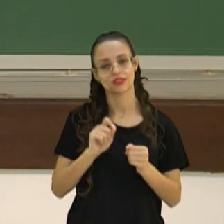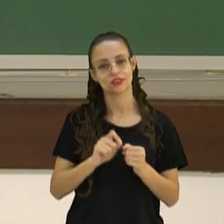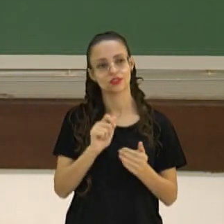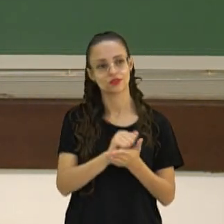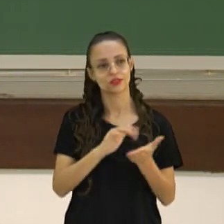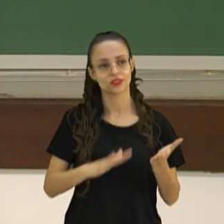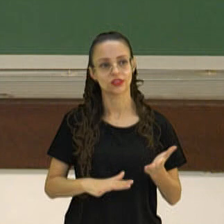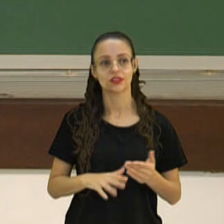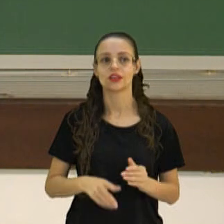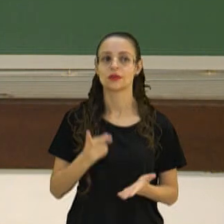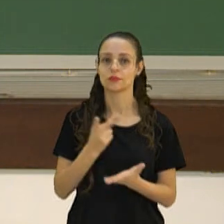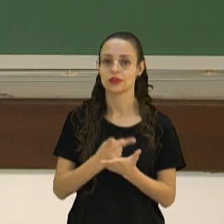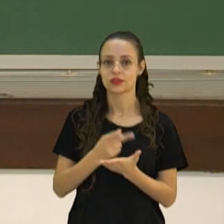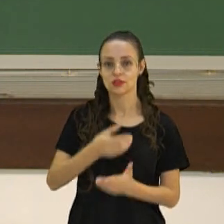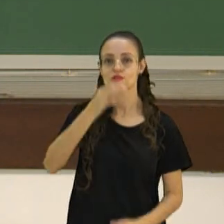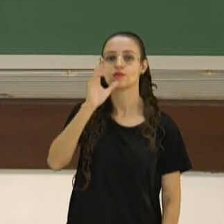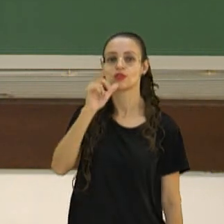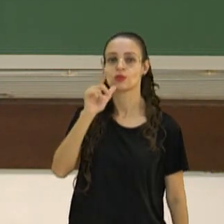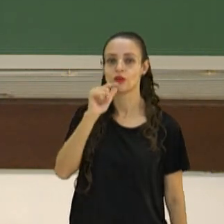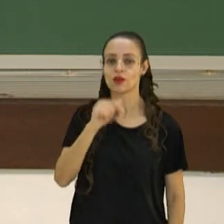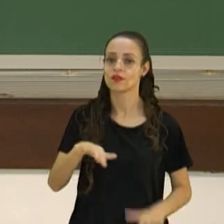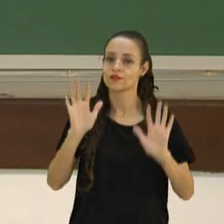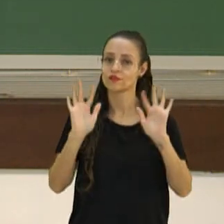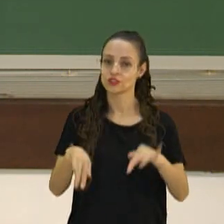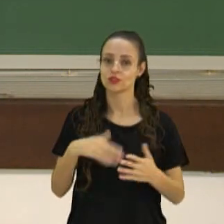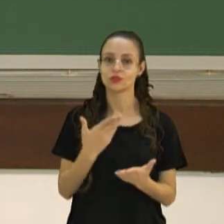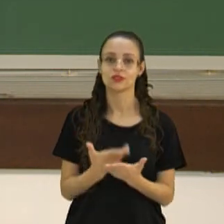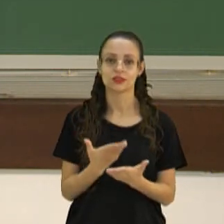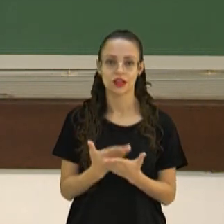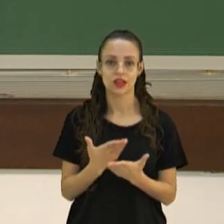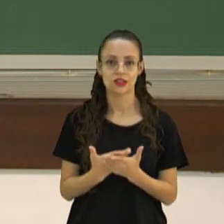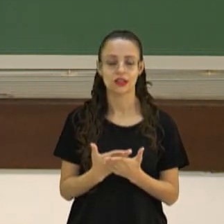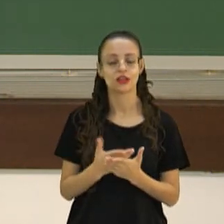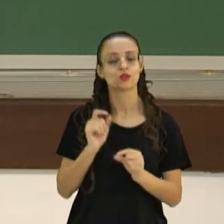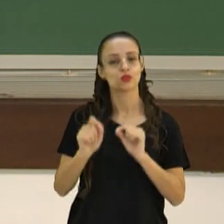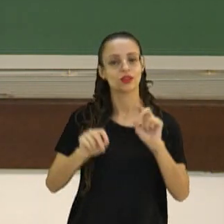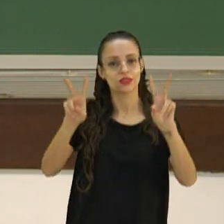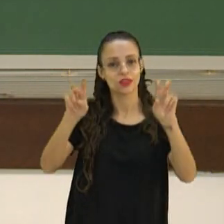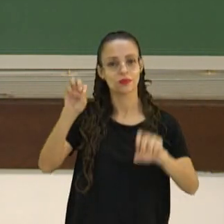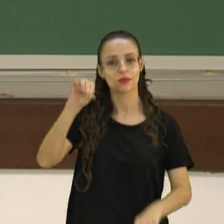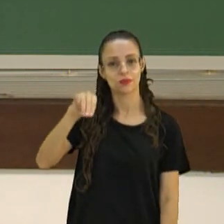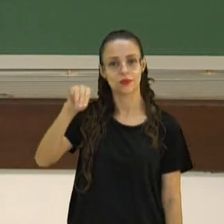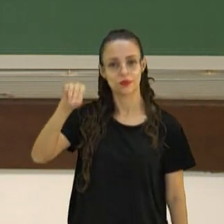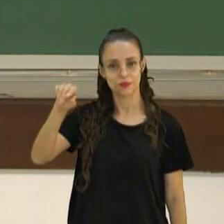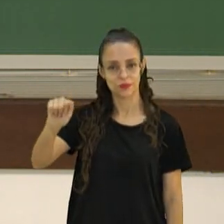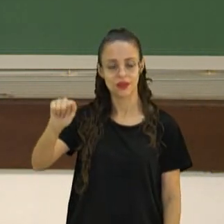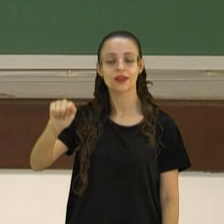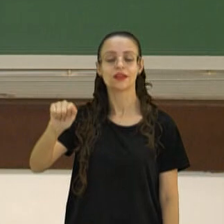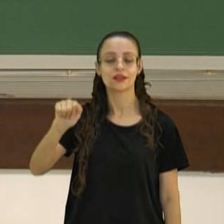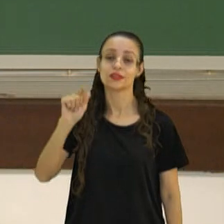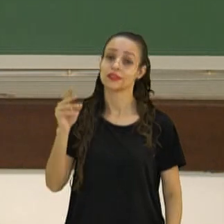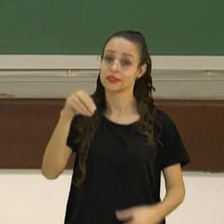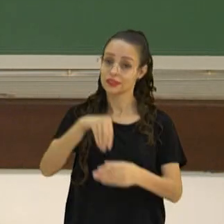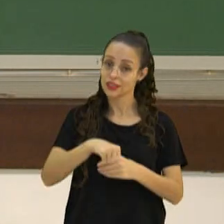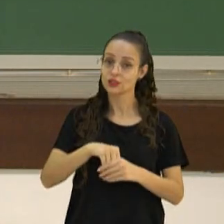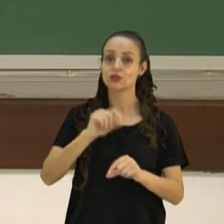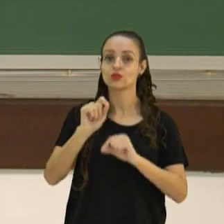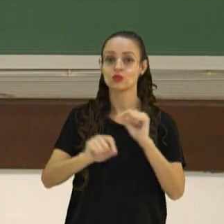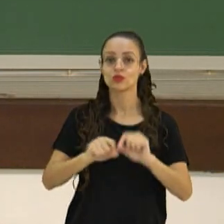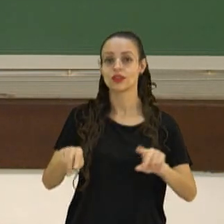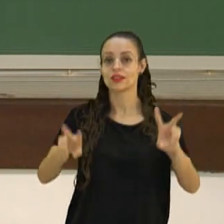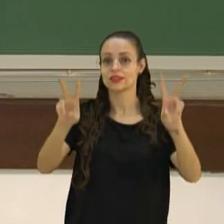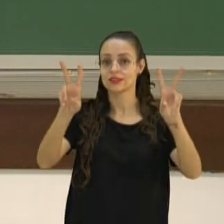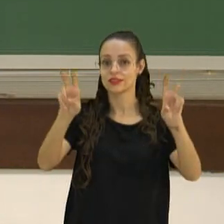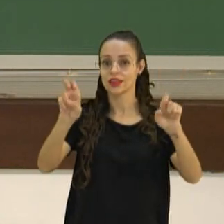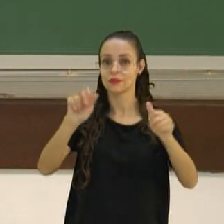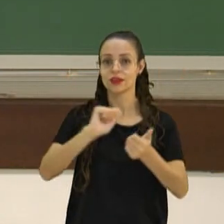né? E mantendo-se hidratado. E assim fechamos a nossa aula que nós tratamos o assunto do MMA que está dentro da temática,